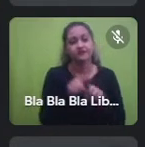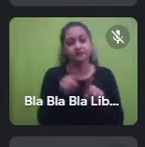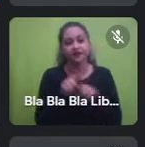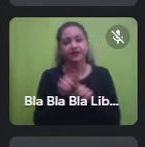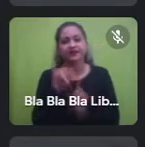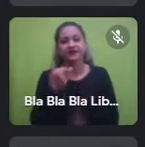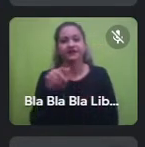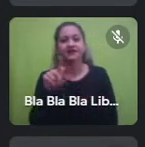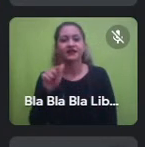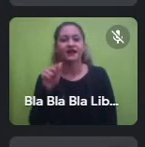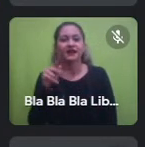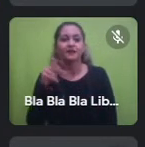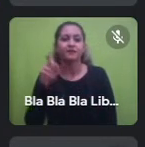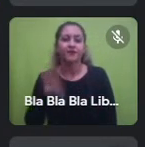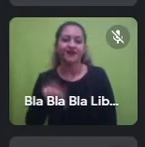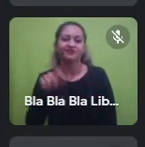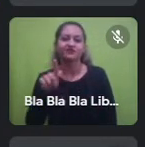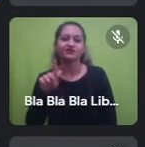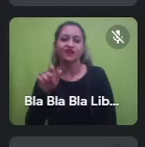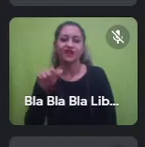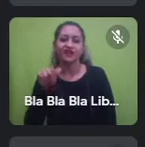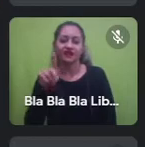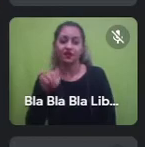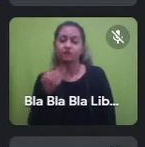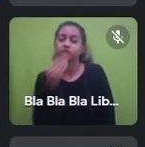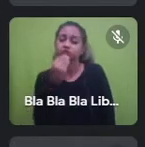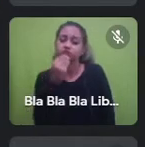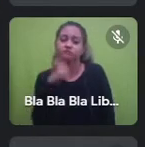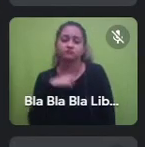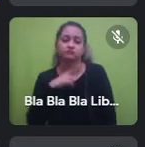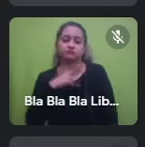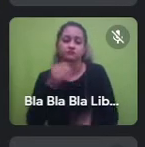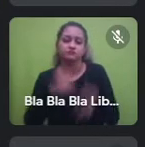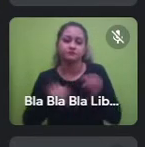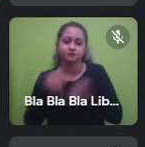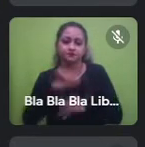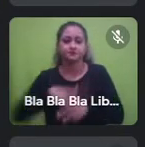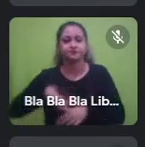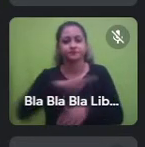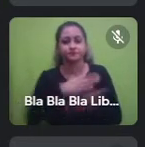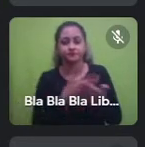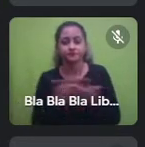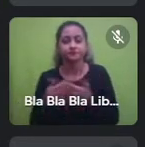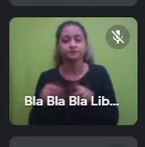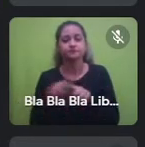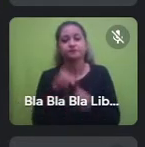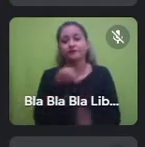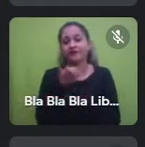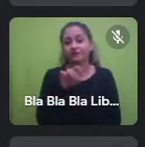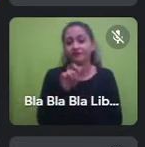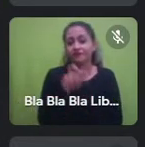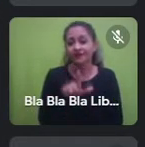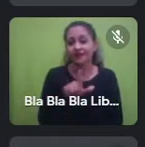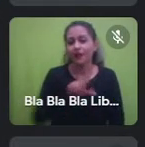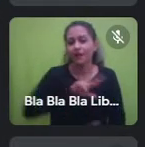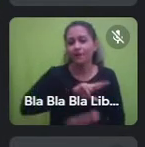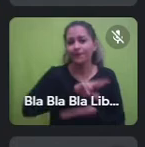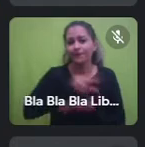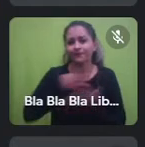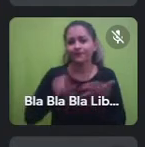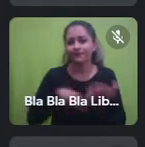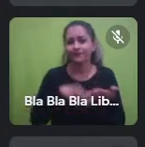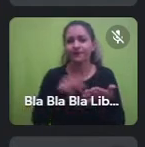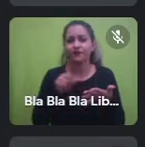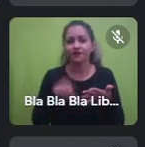E, claro, além da físico-química, a gente avaliar os resíduos de metais, né? Obviamente. Tanto os metais